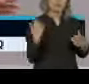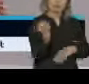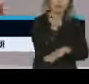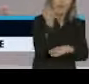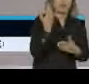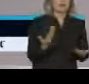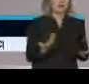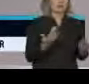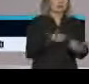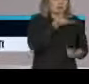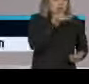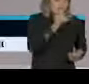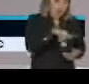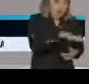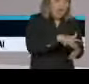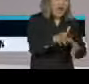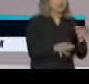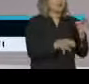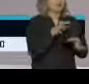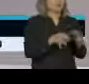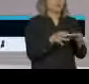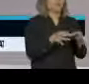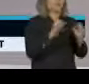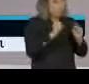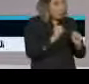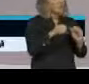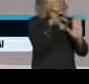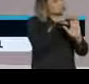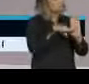no aparato jurídico ilegal.